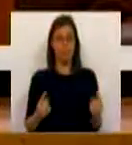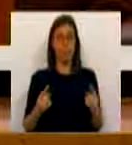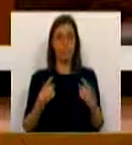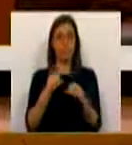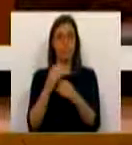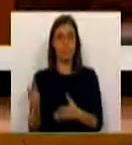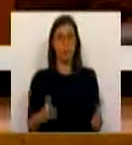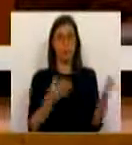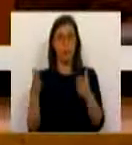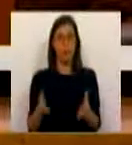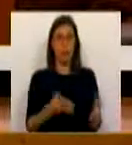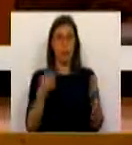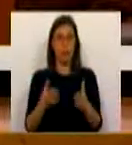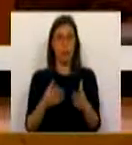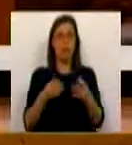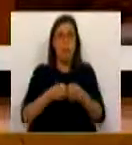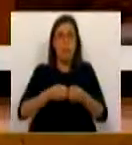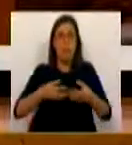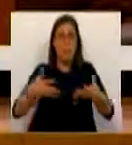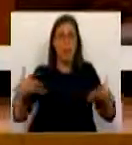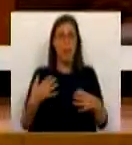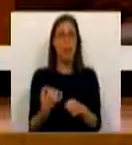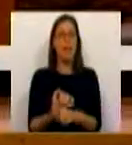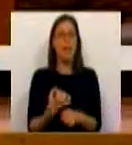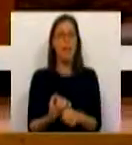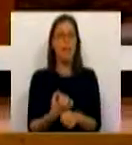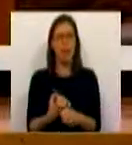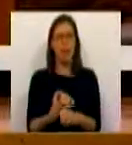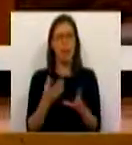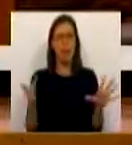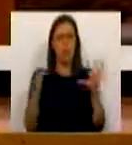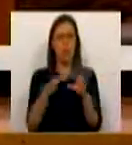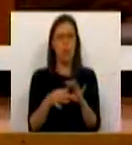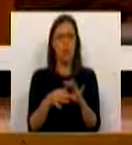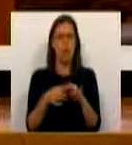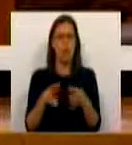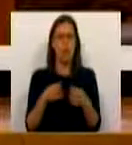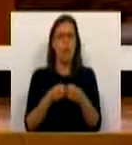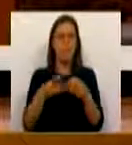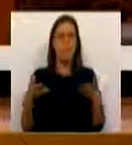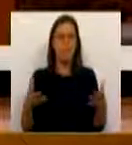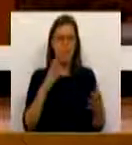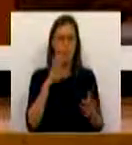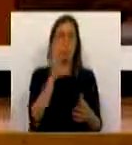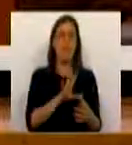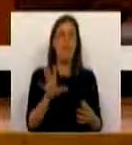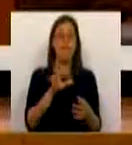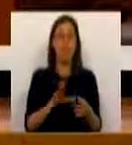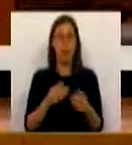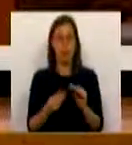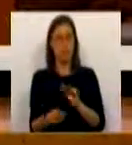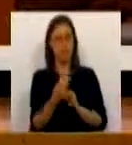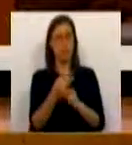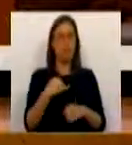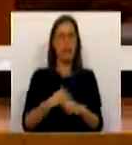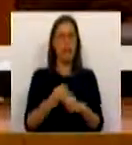unidades produtivas, a polarização do emprego associada ao crescimento das formas